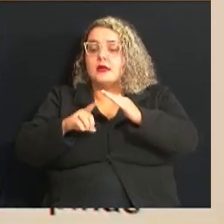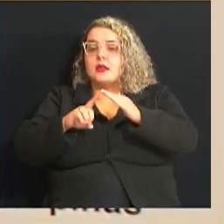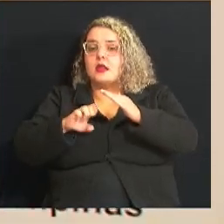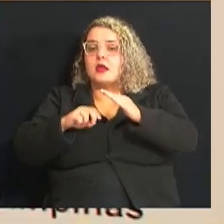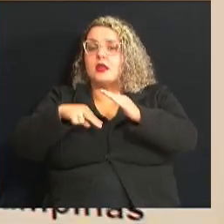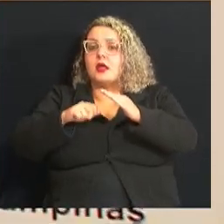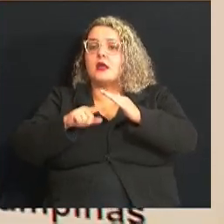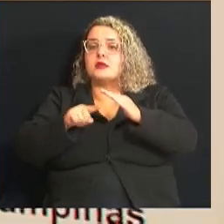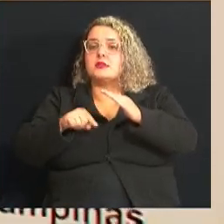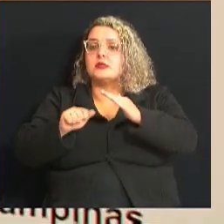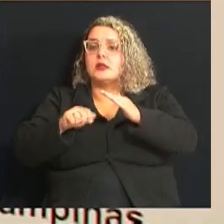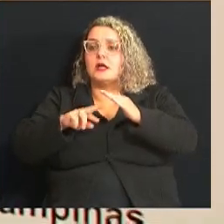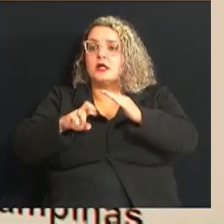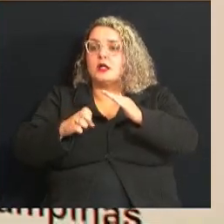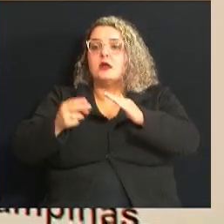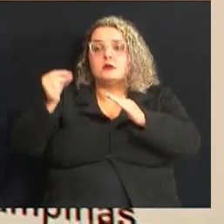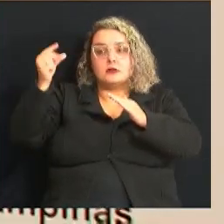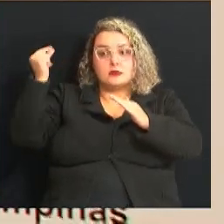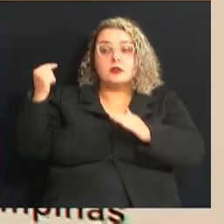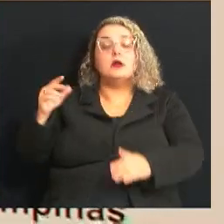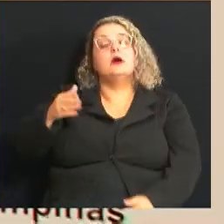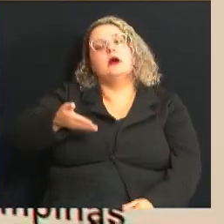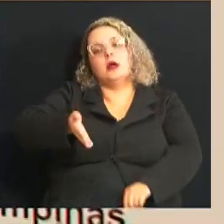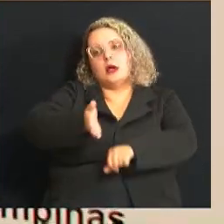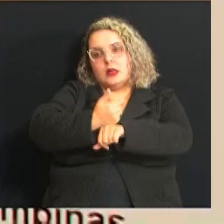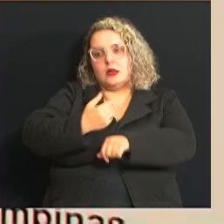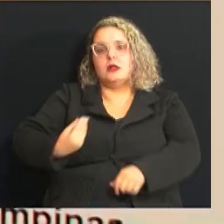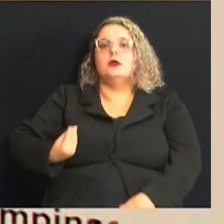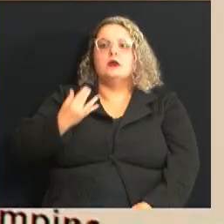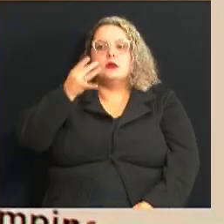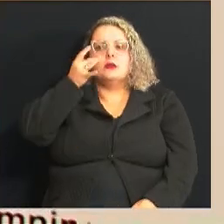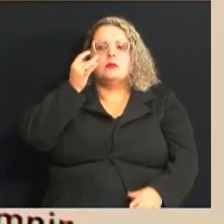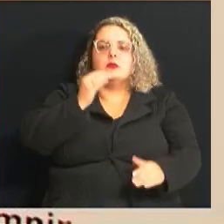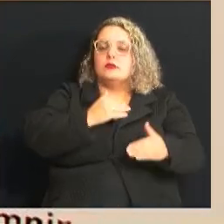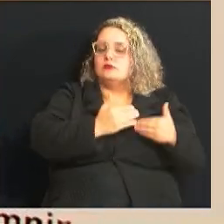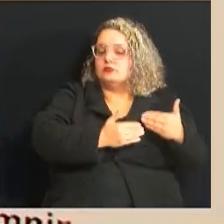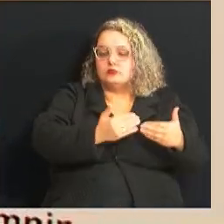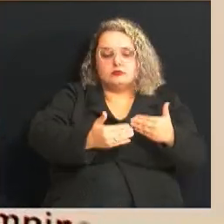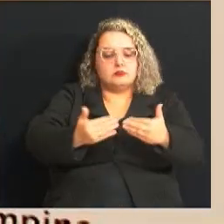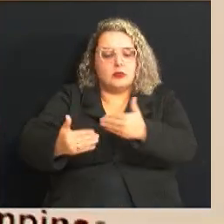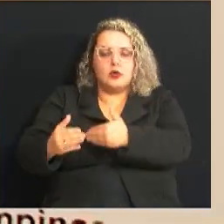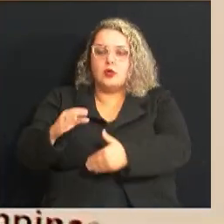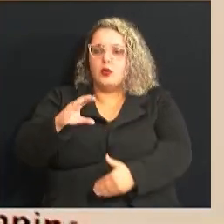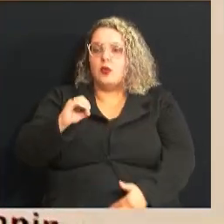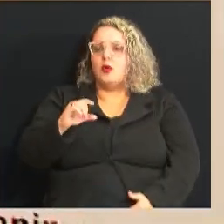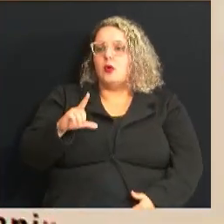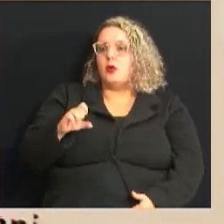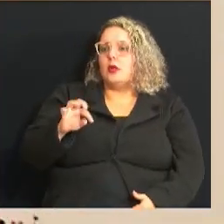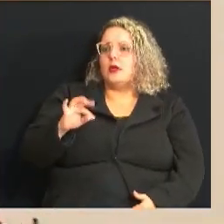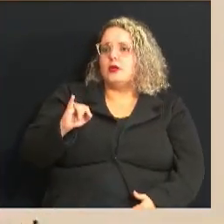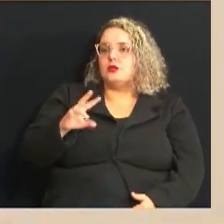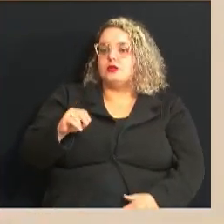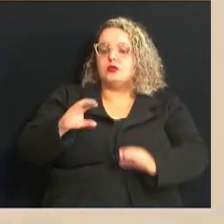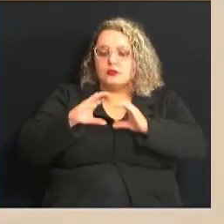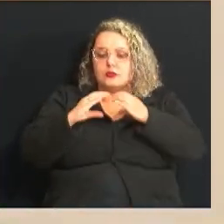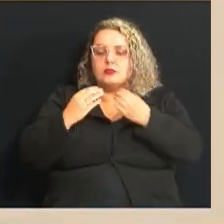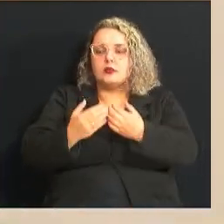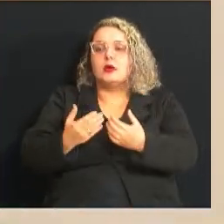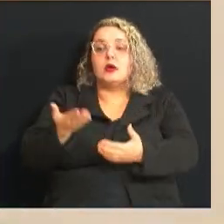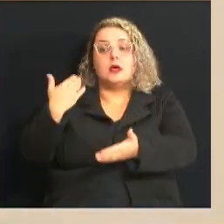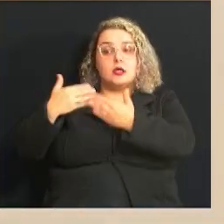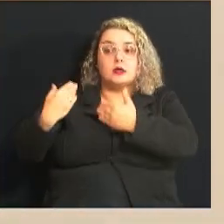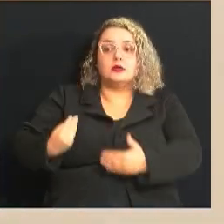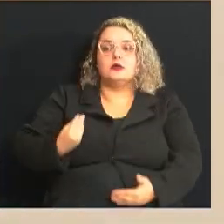trabalho. Antigamente era presencial, a gente passou por várias etapas aí, o coletivo. A gente antigamente era presencial, onde a gente